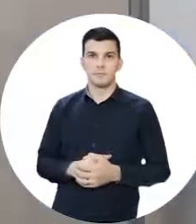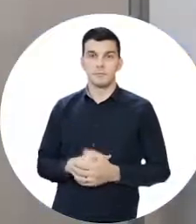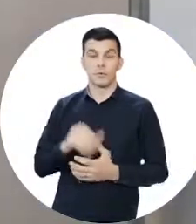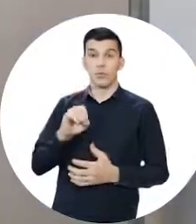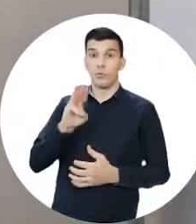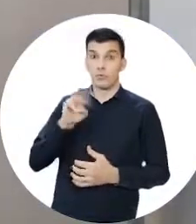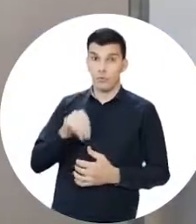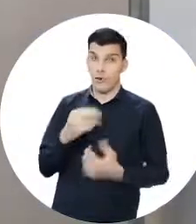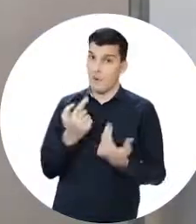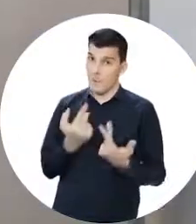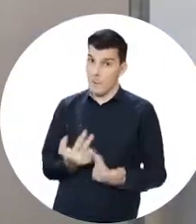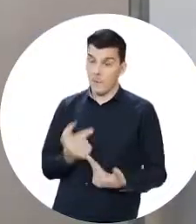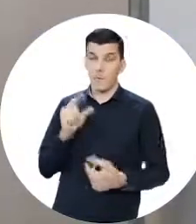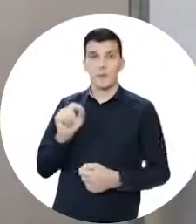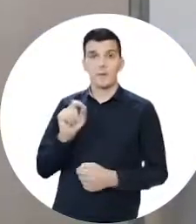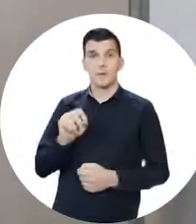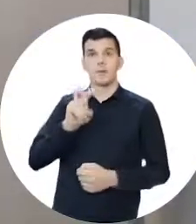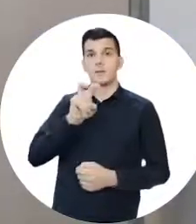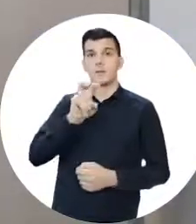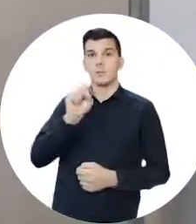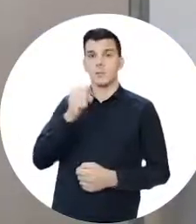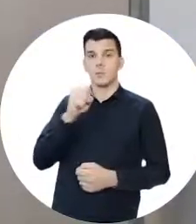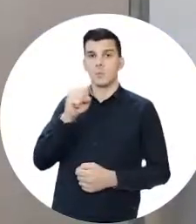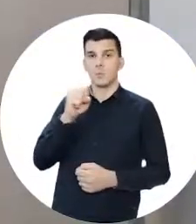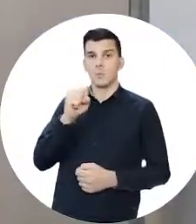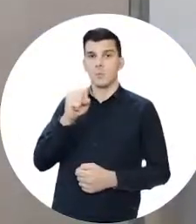comum vai ser igual a